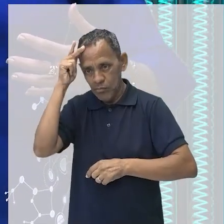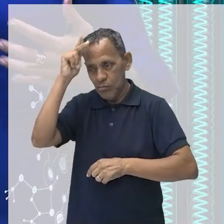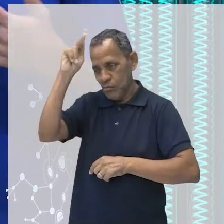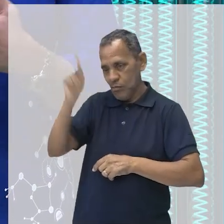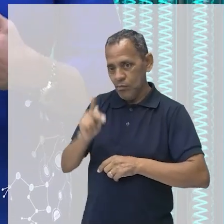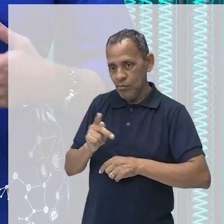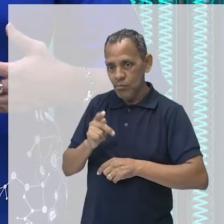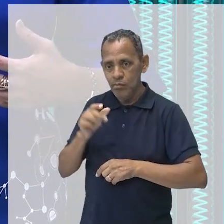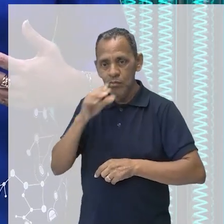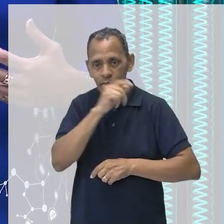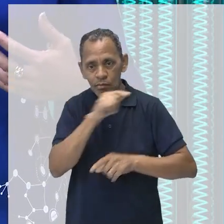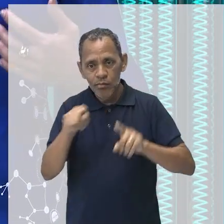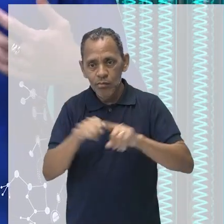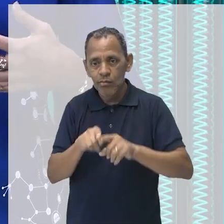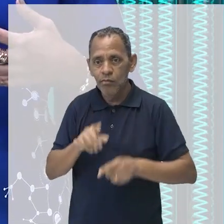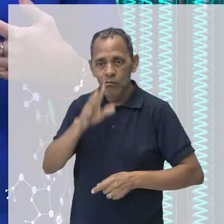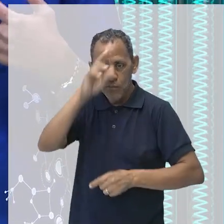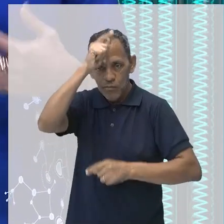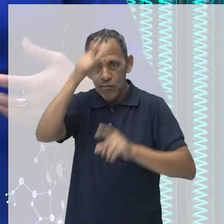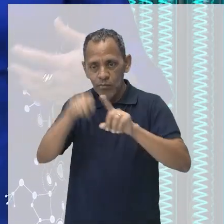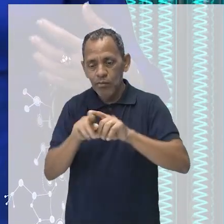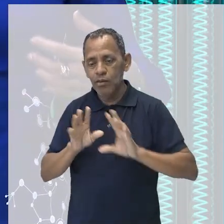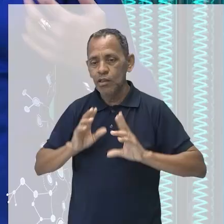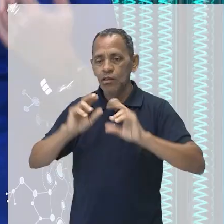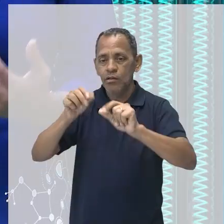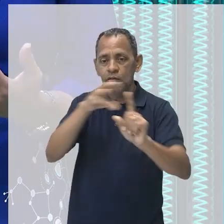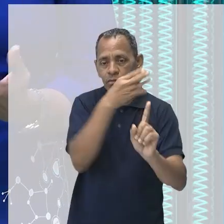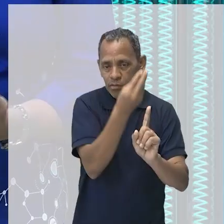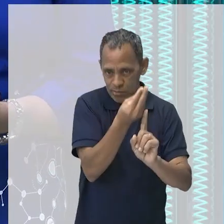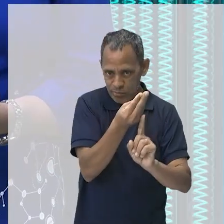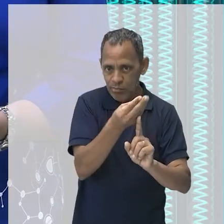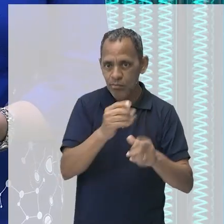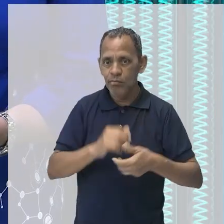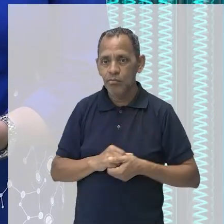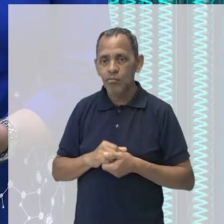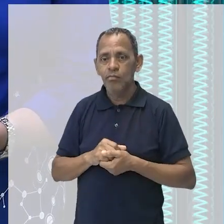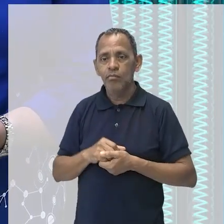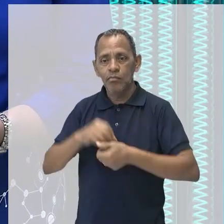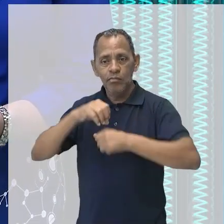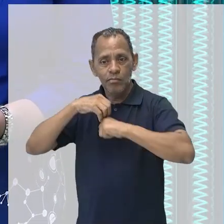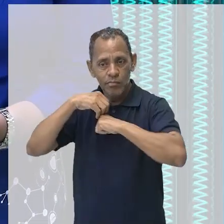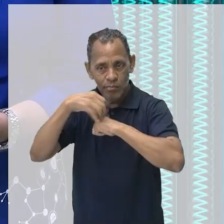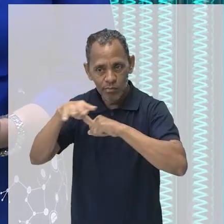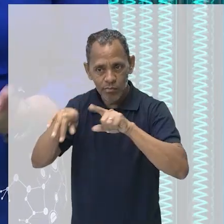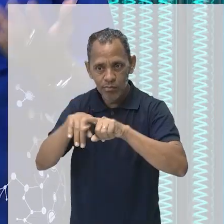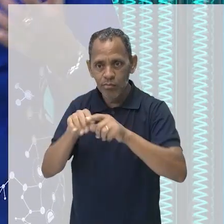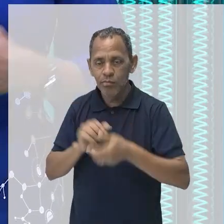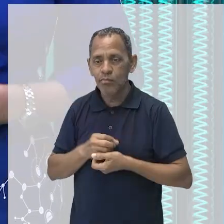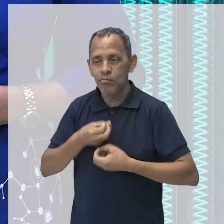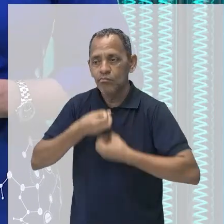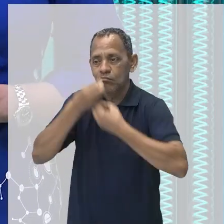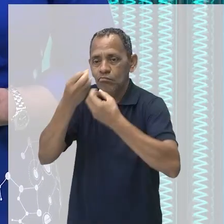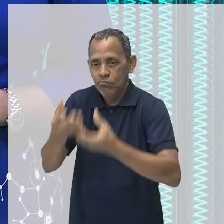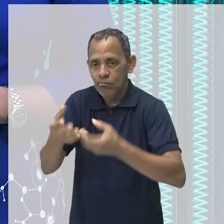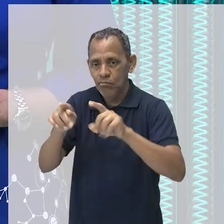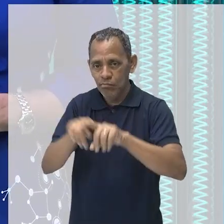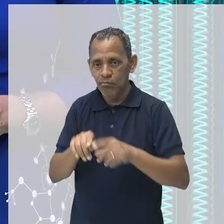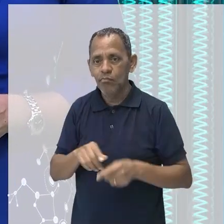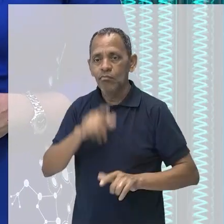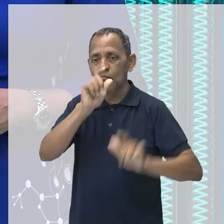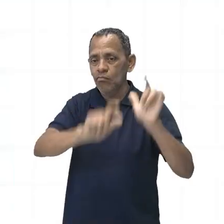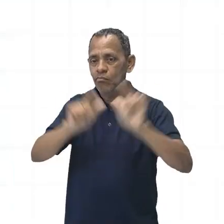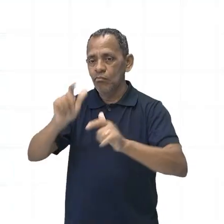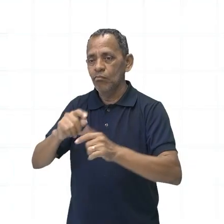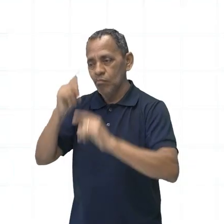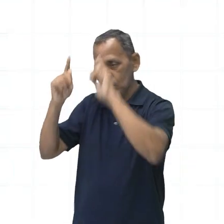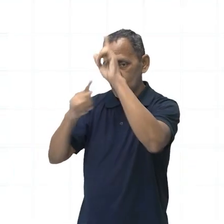visceral. Então, tudo isso os atores transmitem lá para o público, certo? Então, as